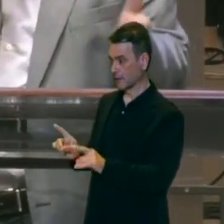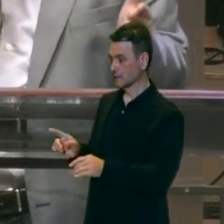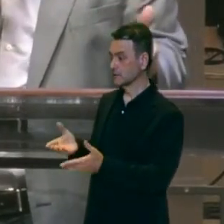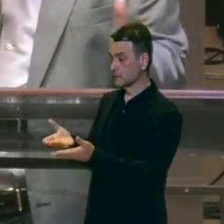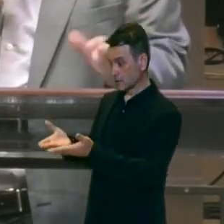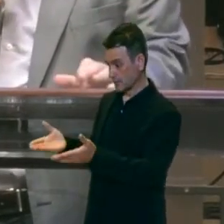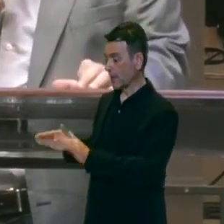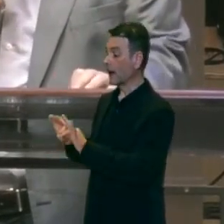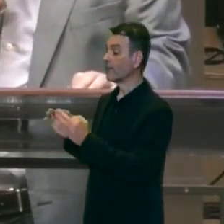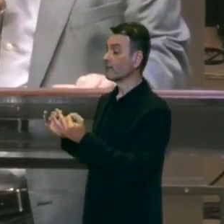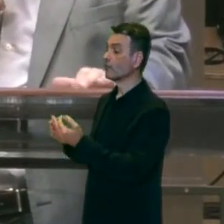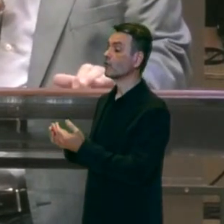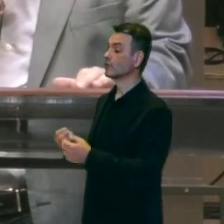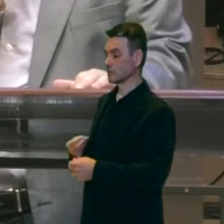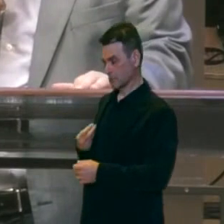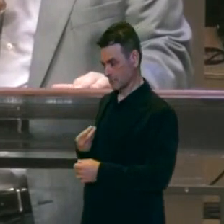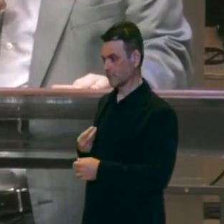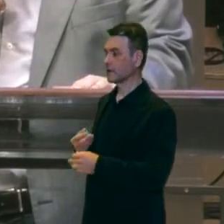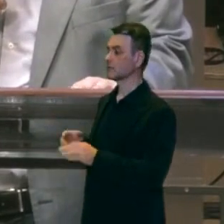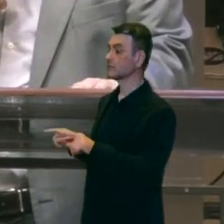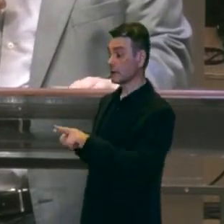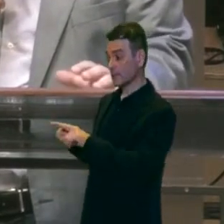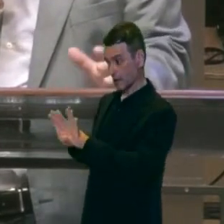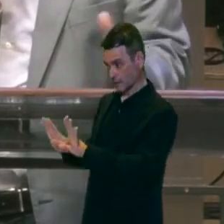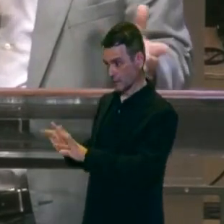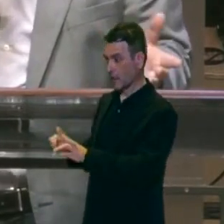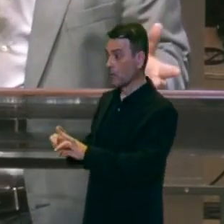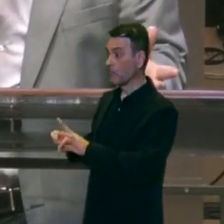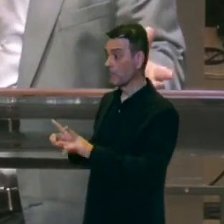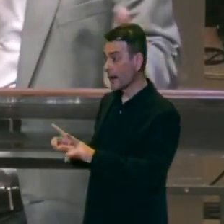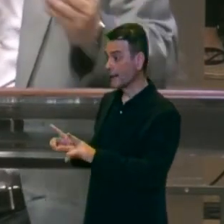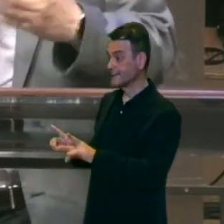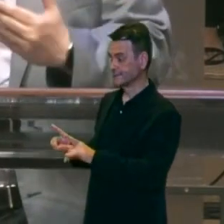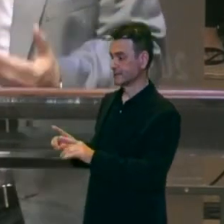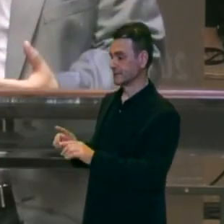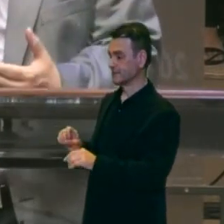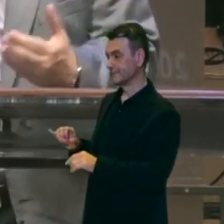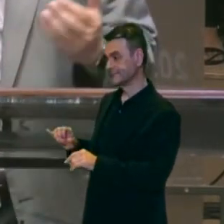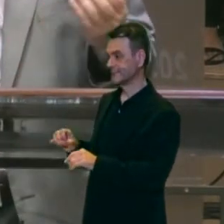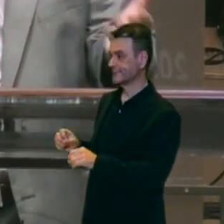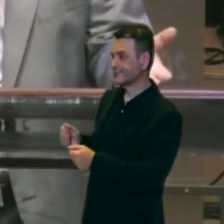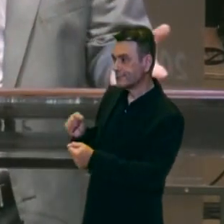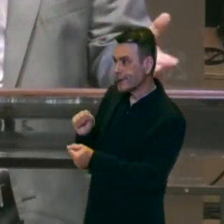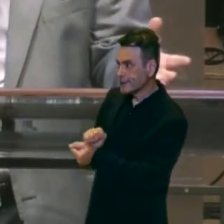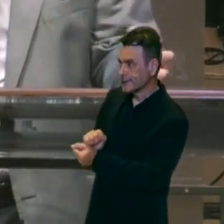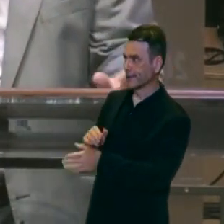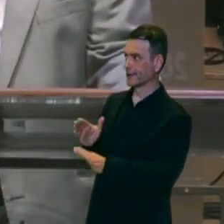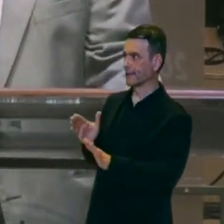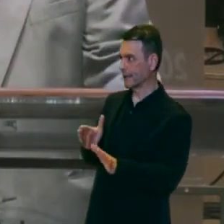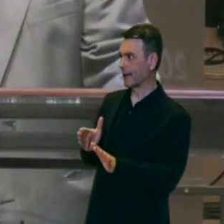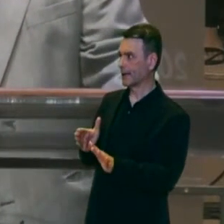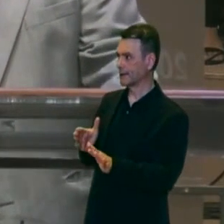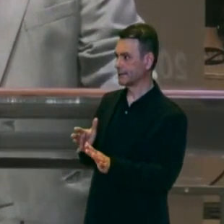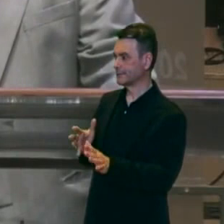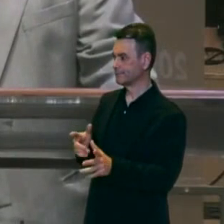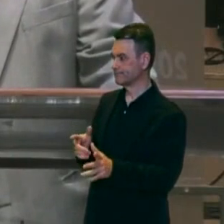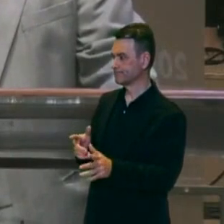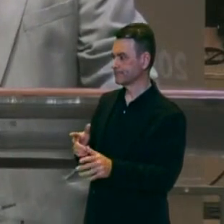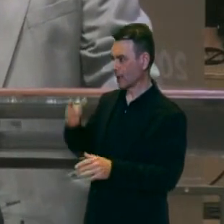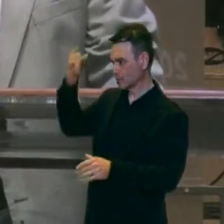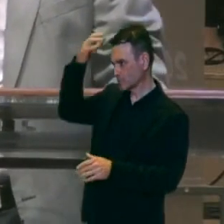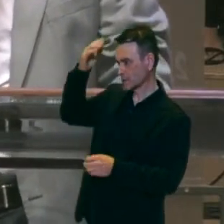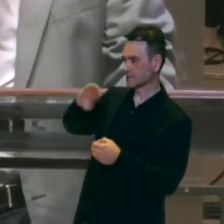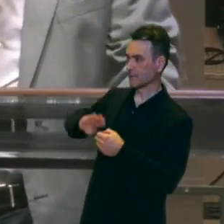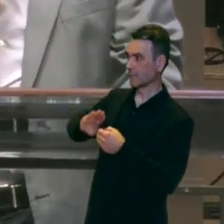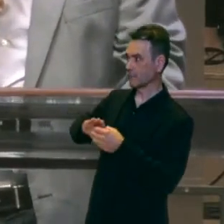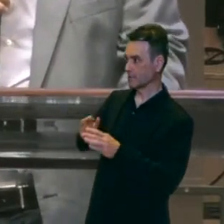sua família viverão. Mas se você não se render imediatamente aos oficiais do rei da Babilônia,